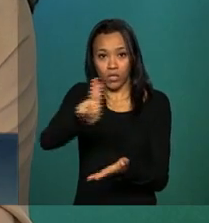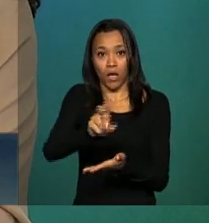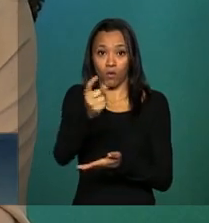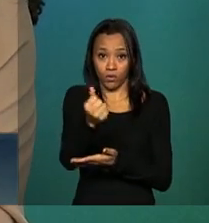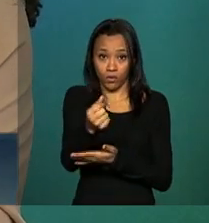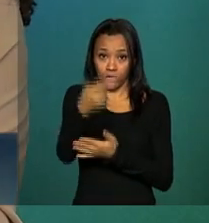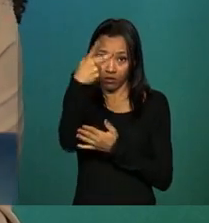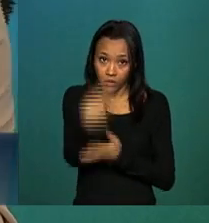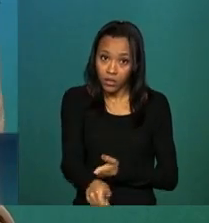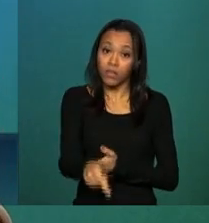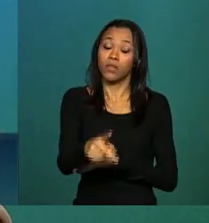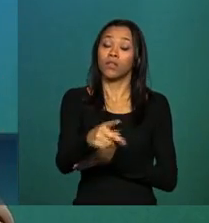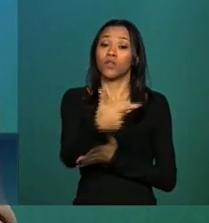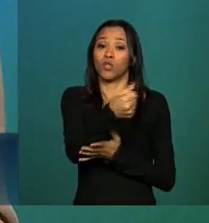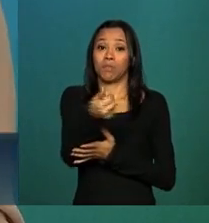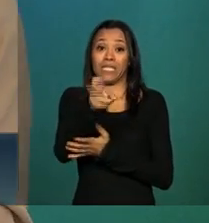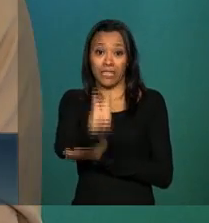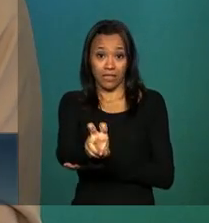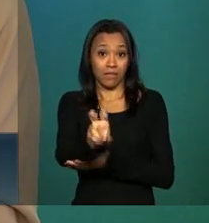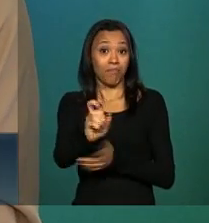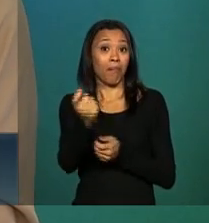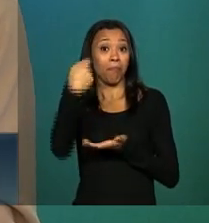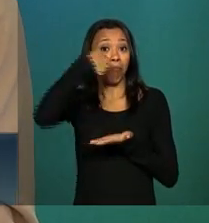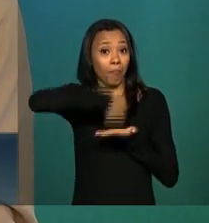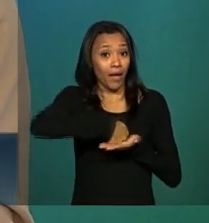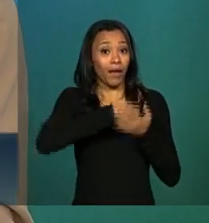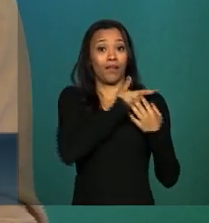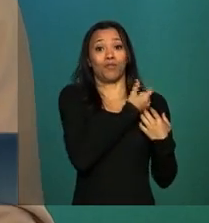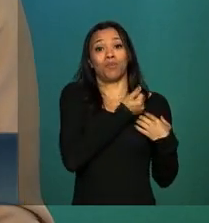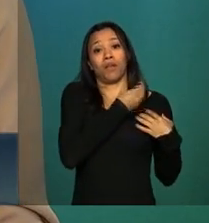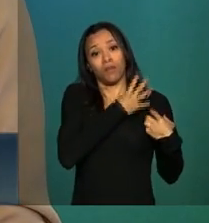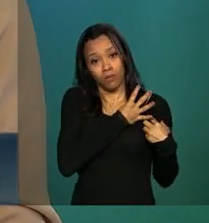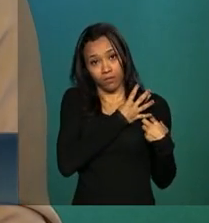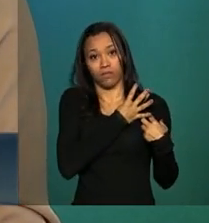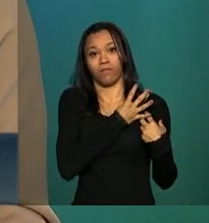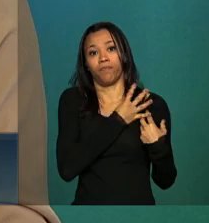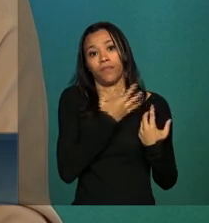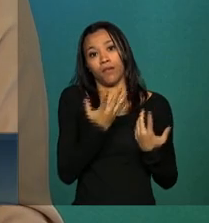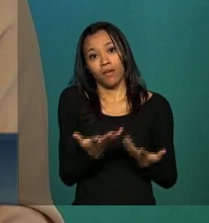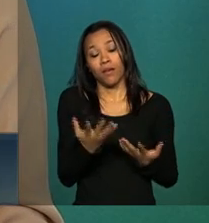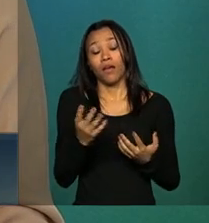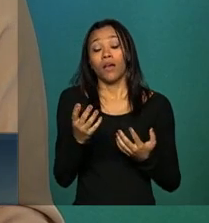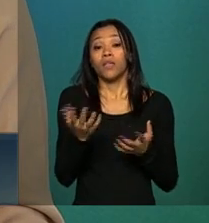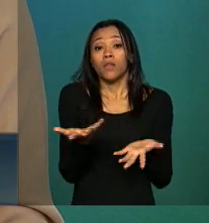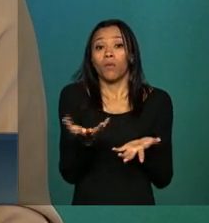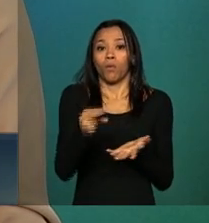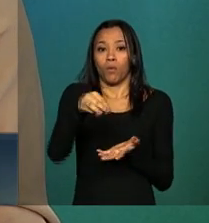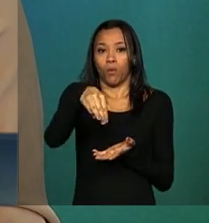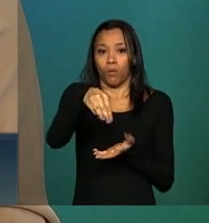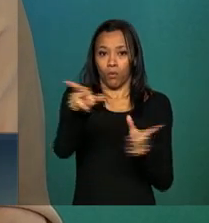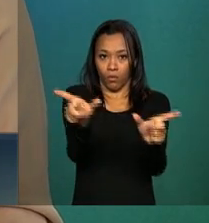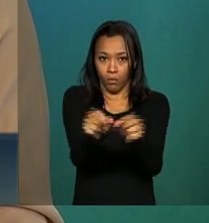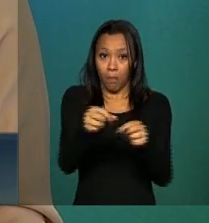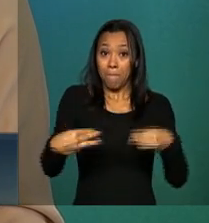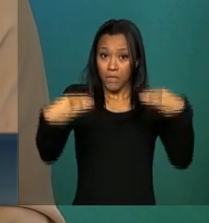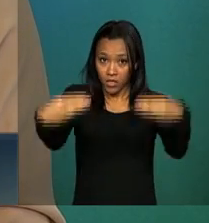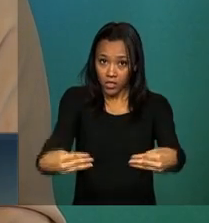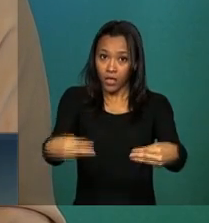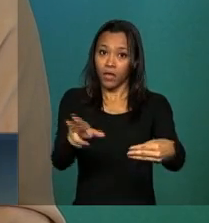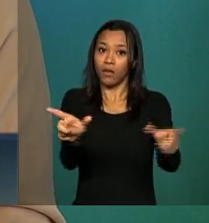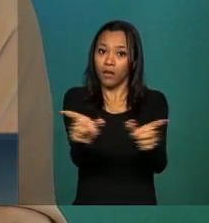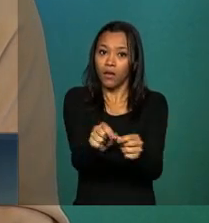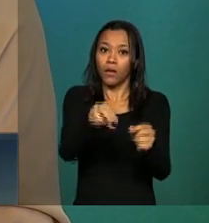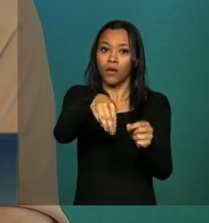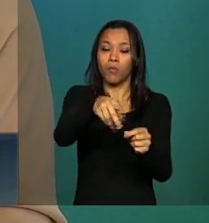acontecer? Isso foi acertado no Plano Safra com a presidente e a Fazenda. O MAPA vai receber um crédito